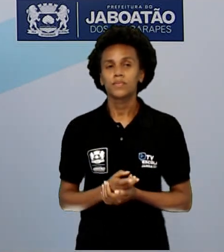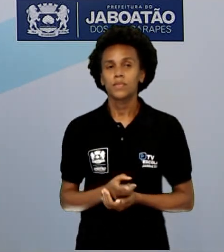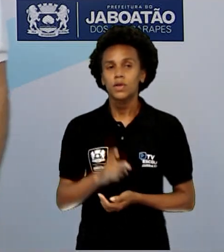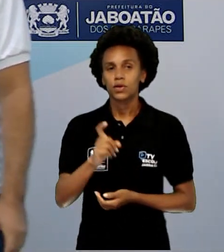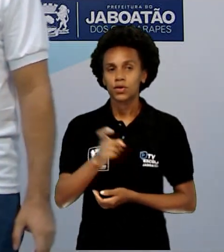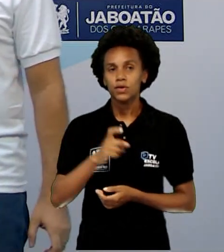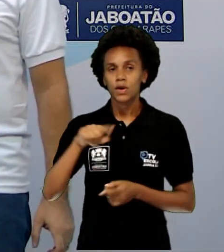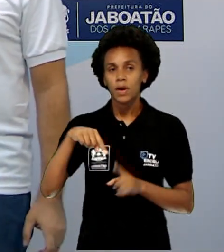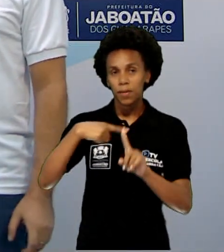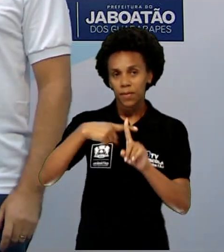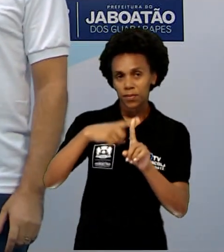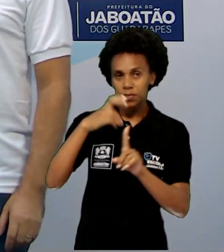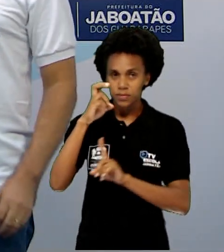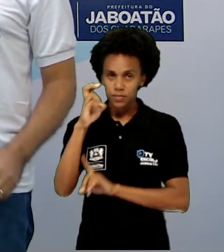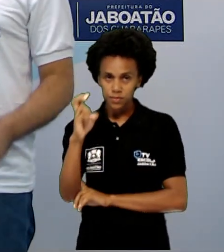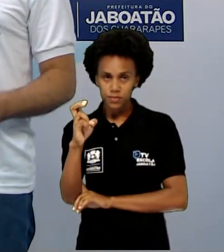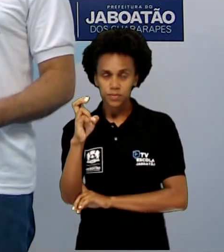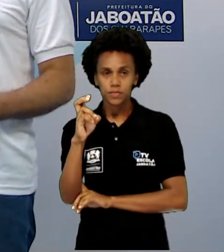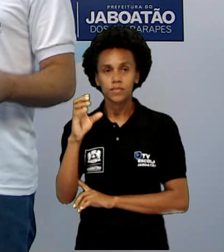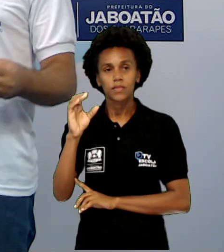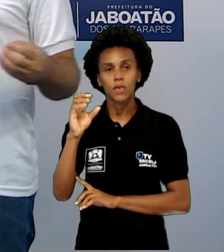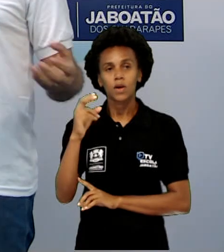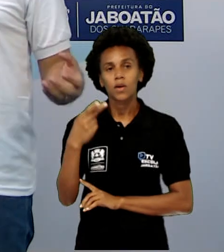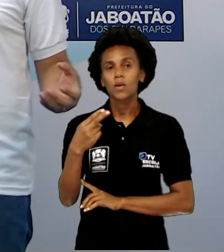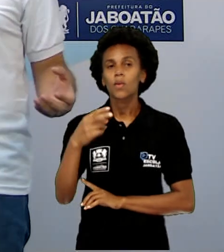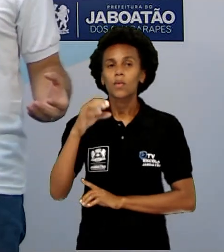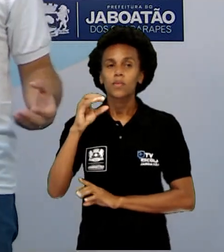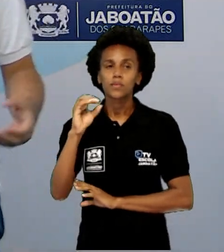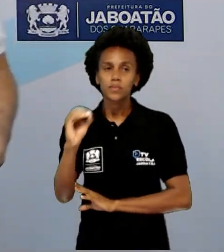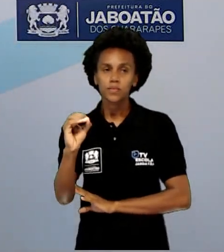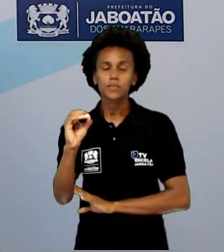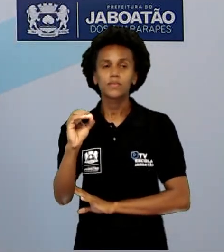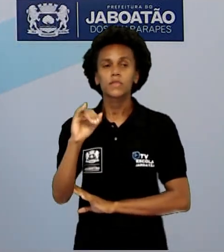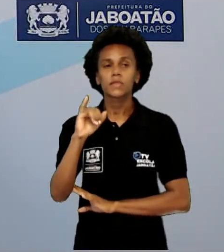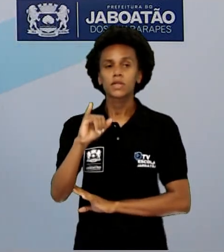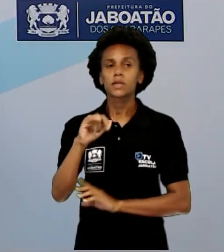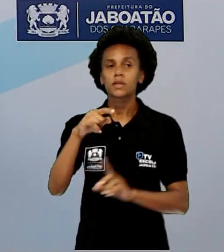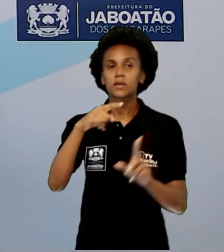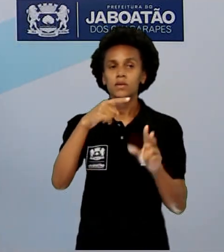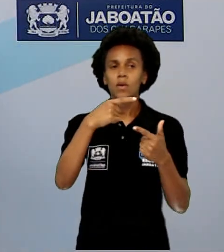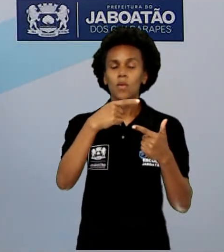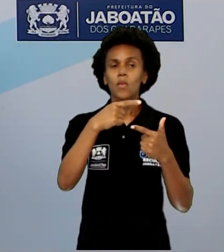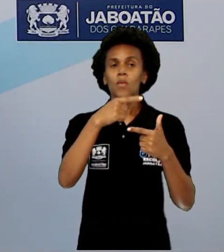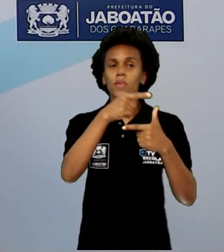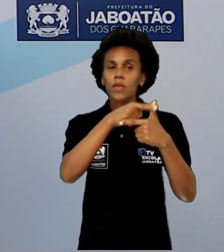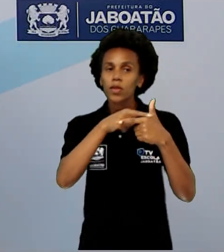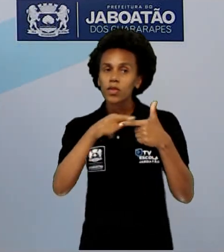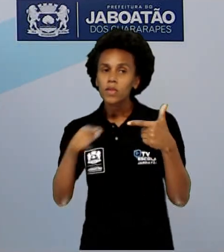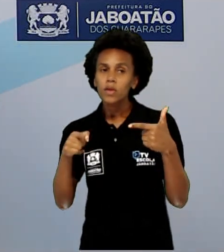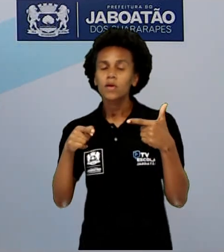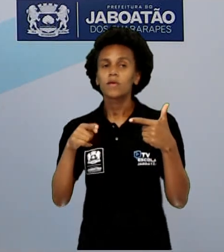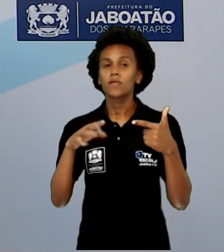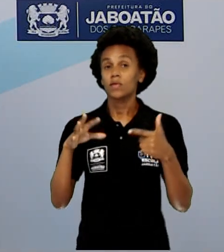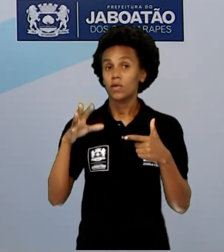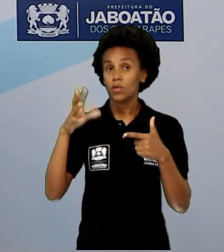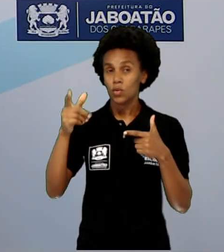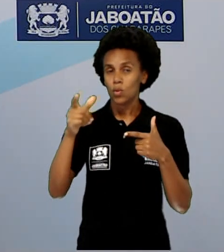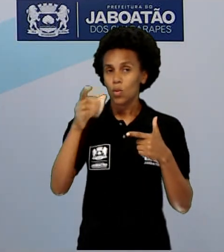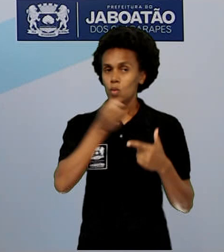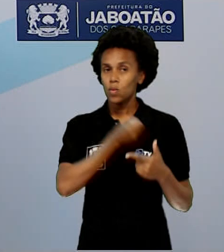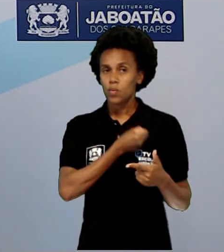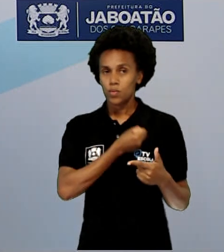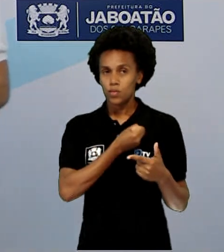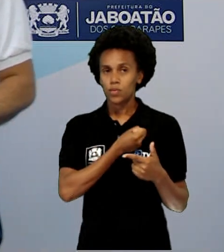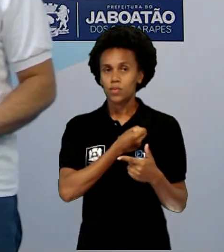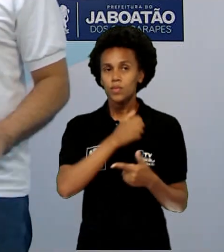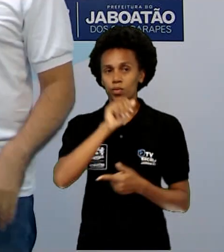igual a zero. Se eu dividir todos os membros por A, porque ninguém me falou nada sobre A, mas se eu dividir todo mundo por A,